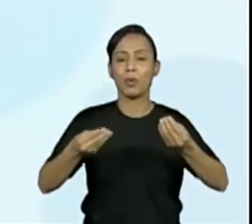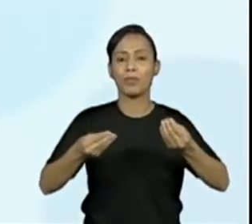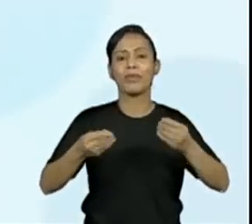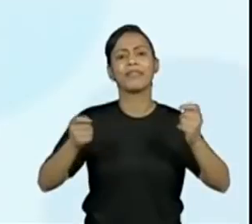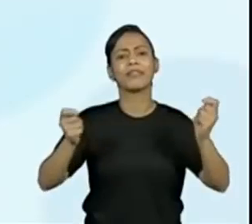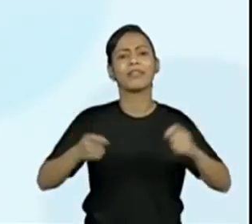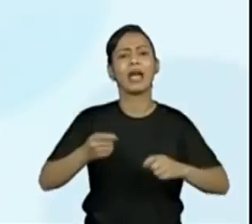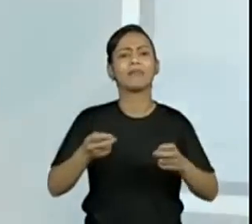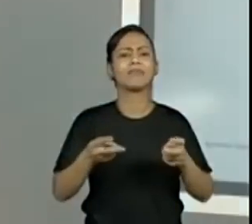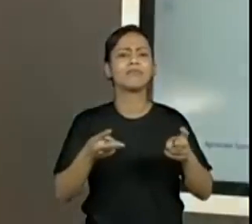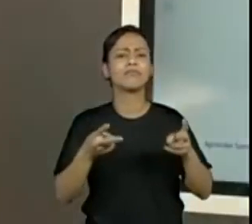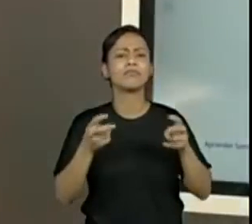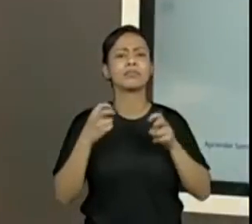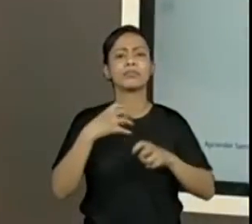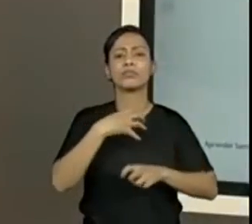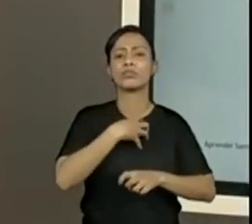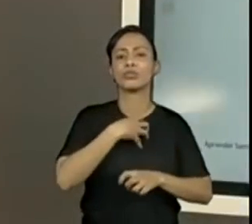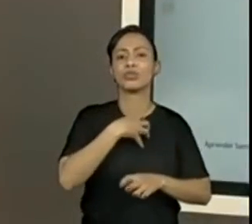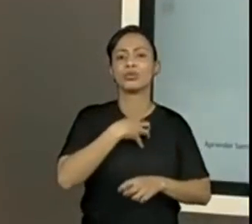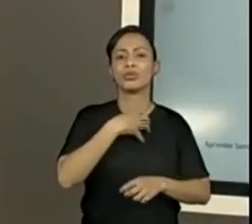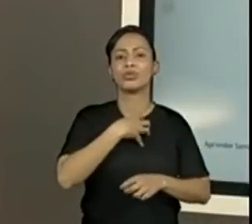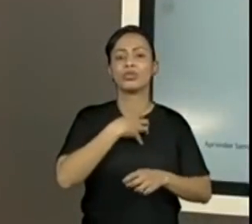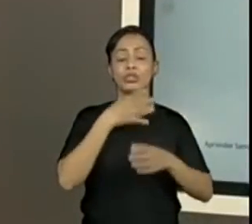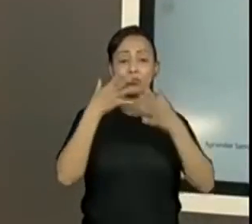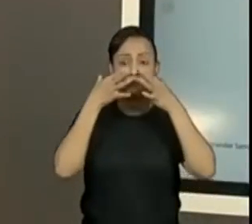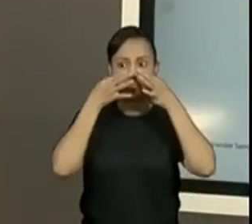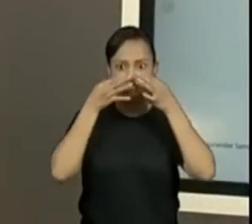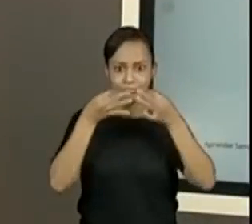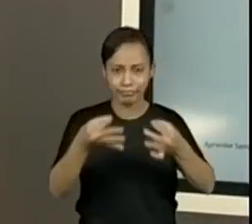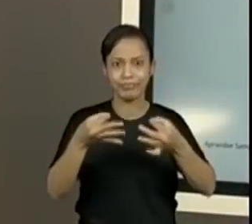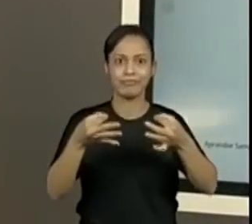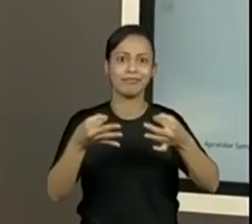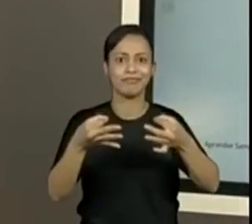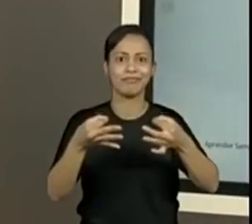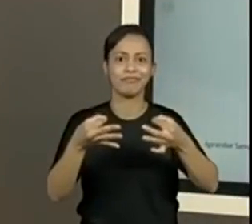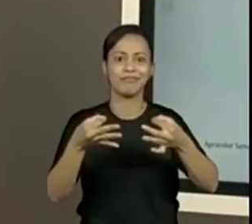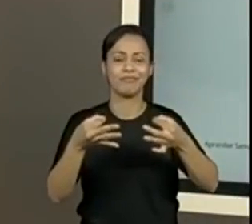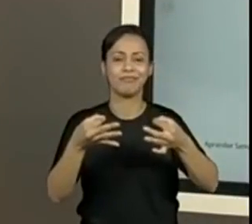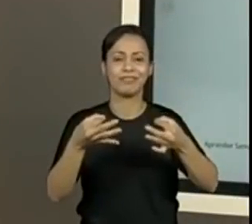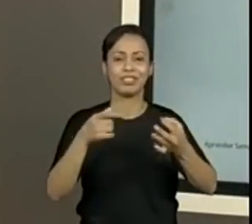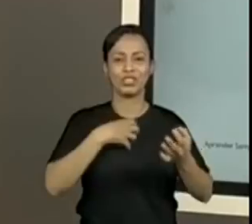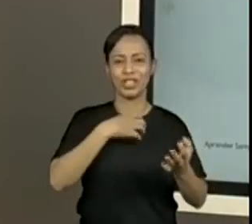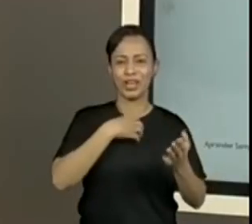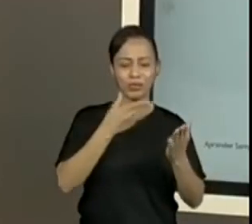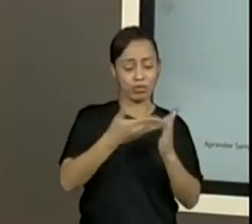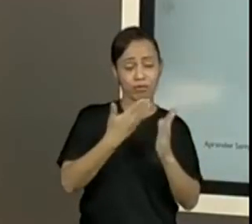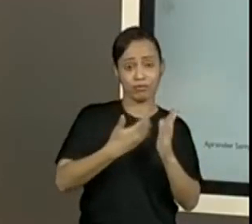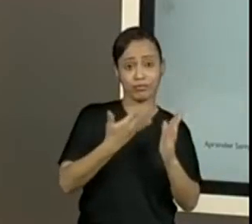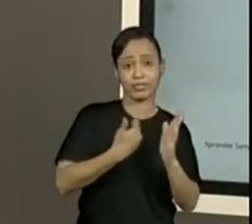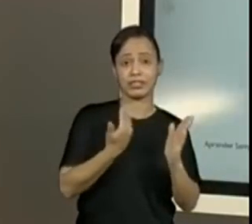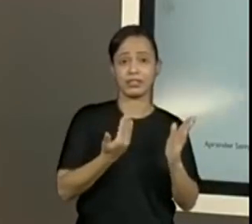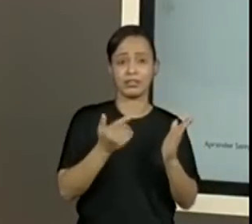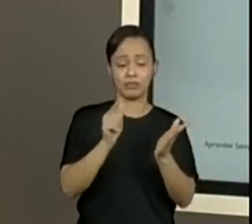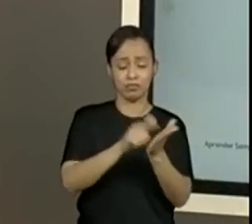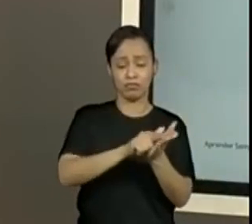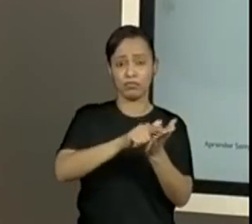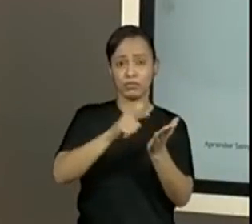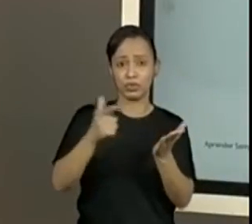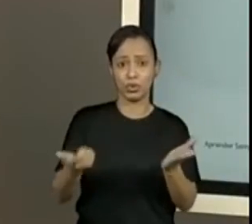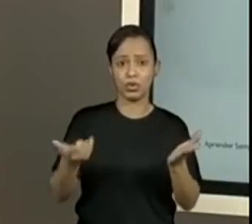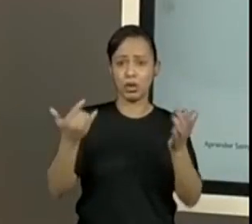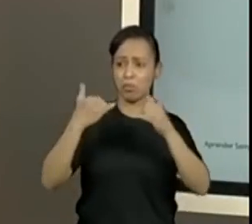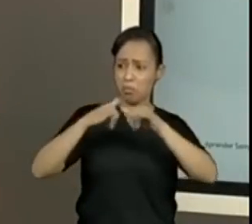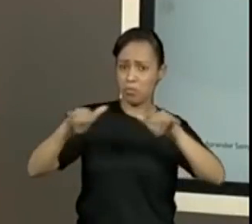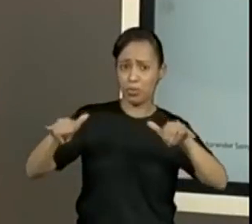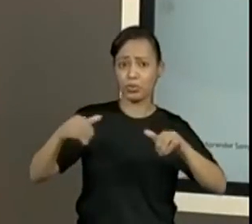atividade? De que forma foi pensada? Apresentar como vem nas revistas, nos jornais, nos meios em que transitam as